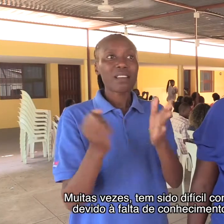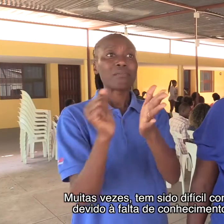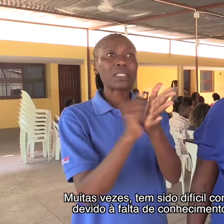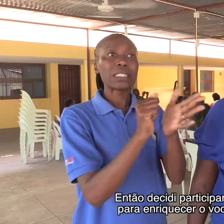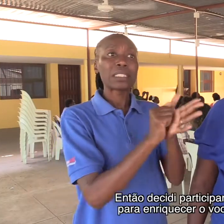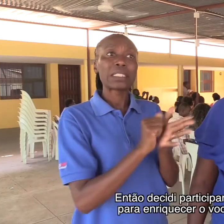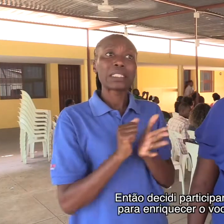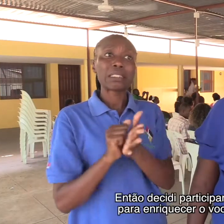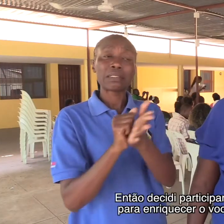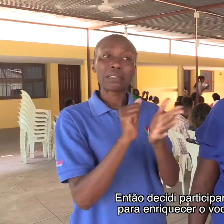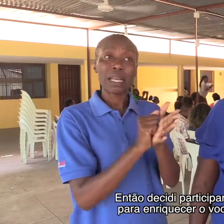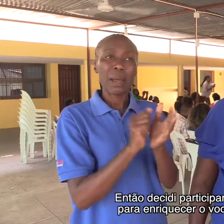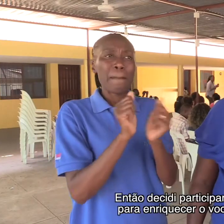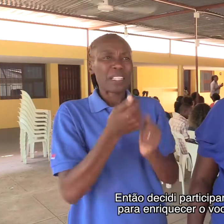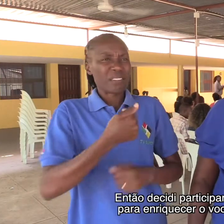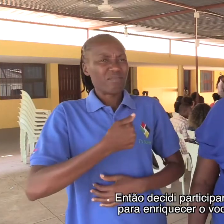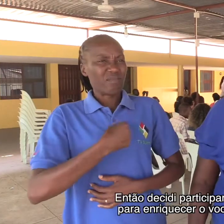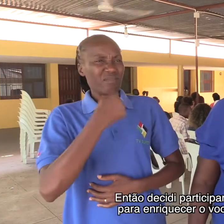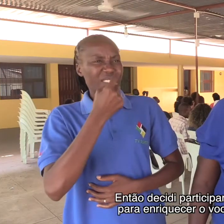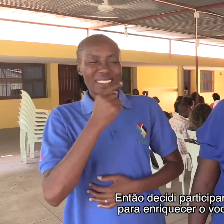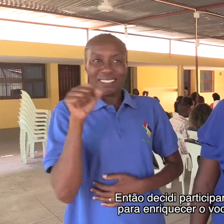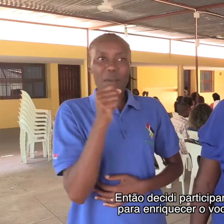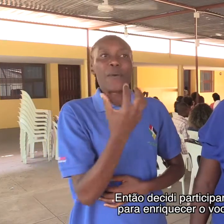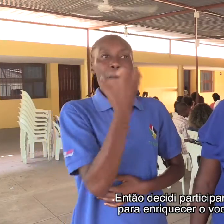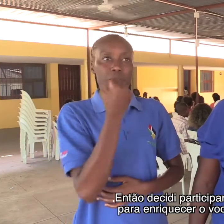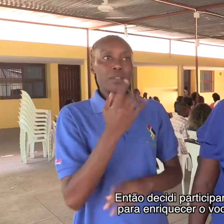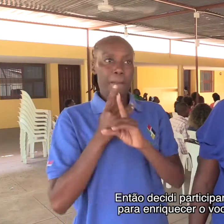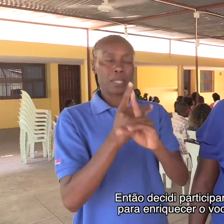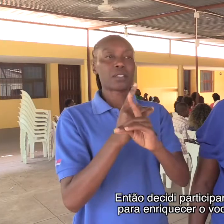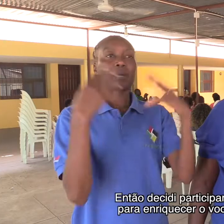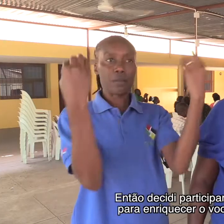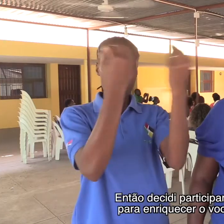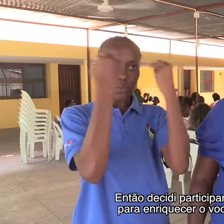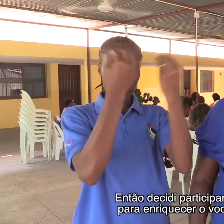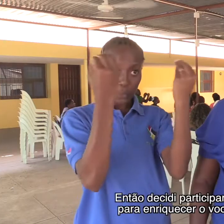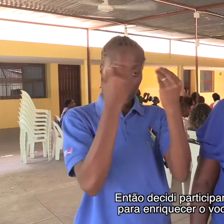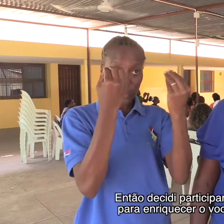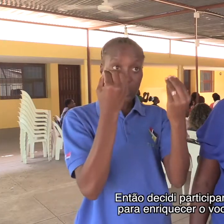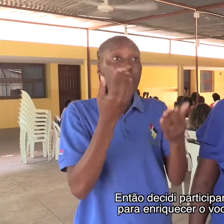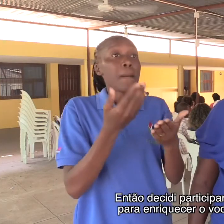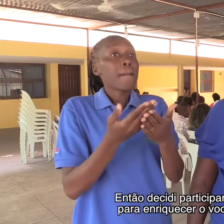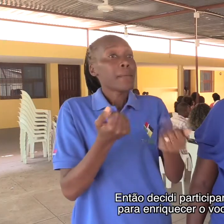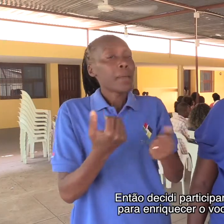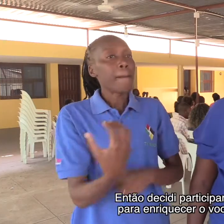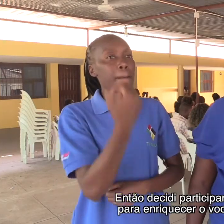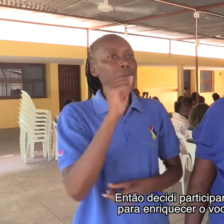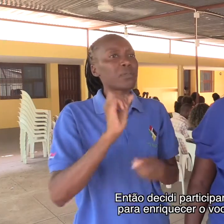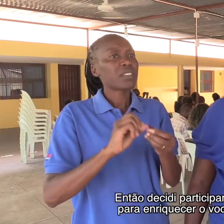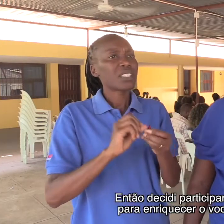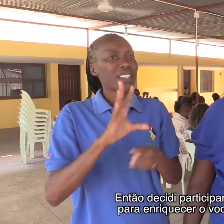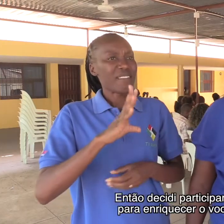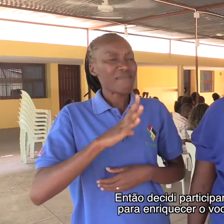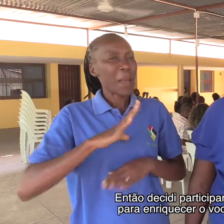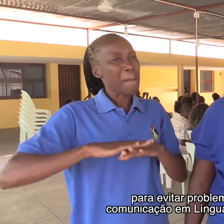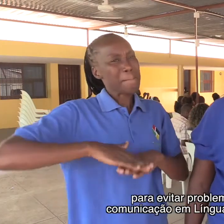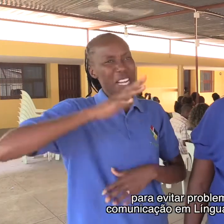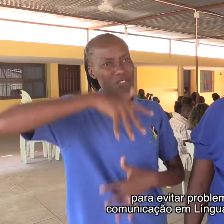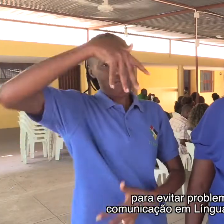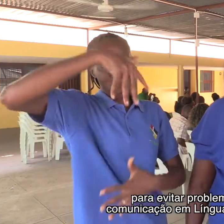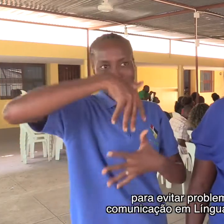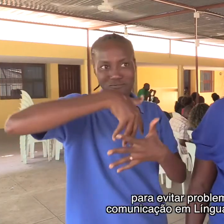sinais. Então eu disse não, deixa eu participar desse curso, né, para ter assim um vocabulário rico,